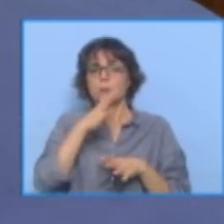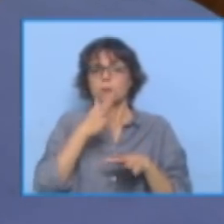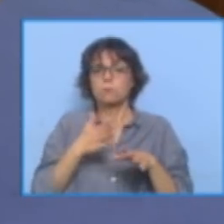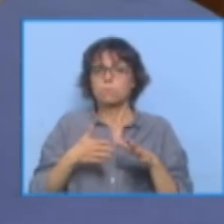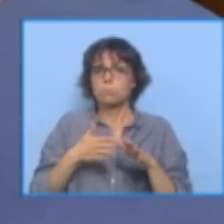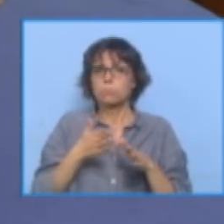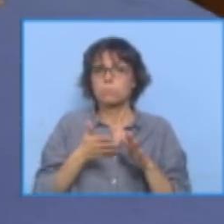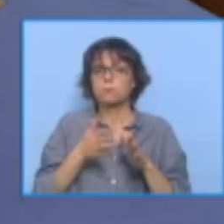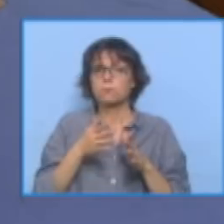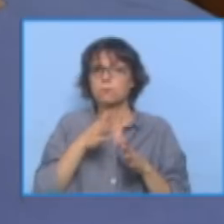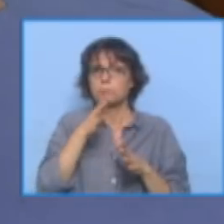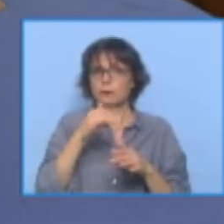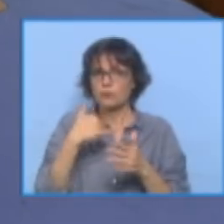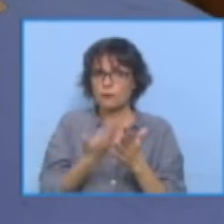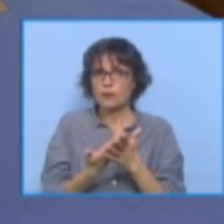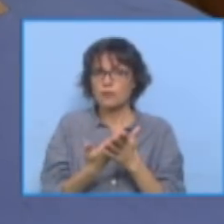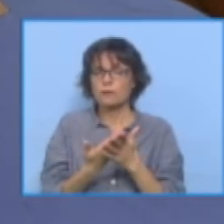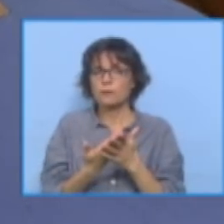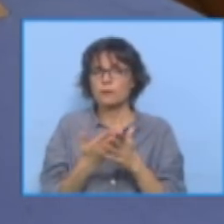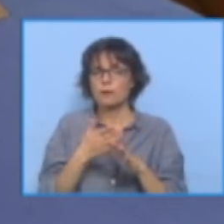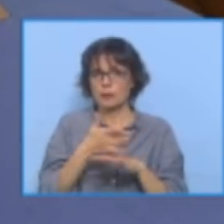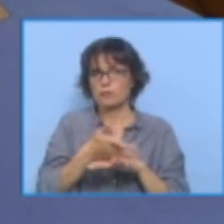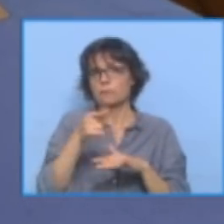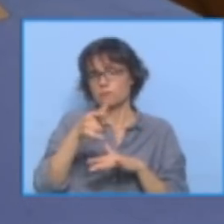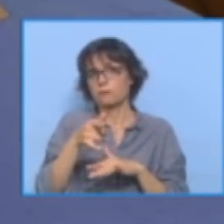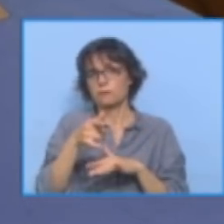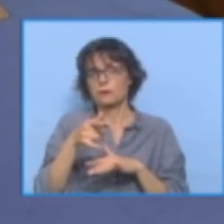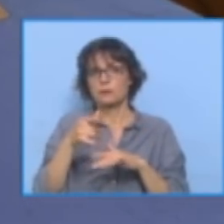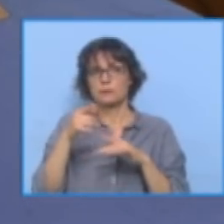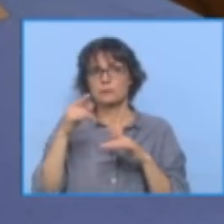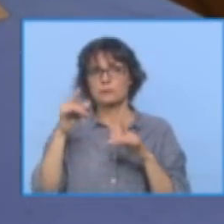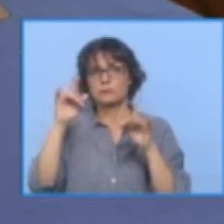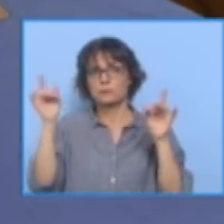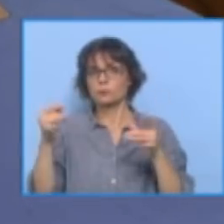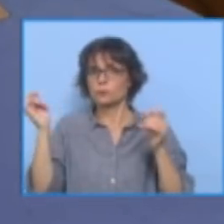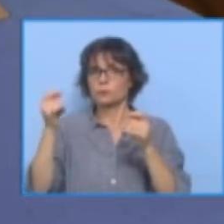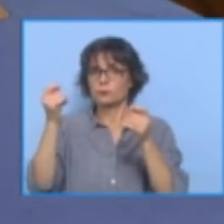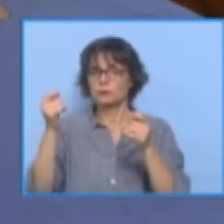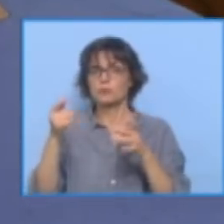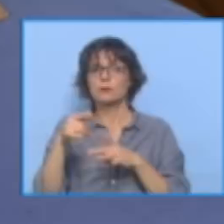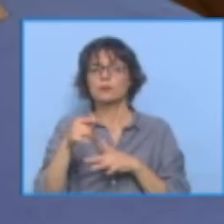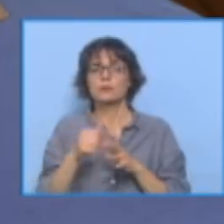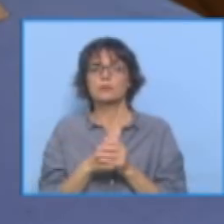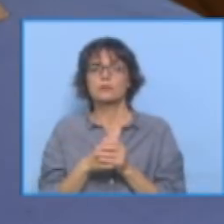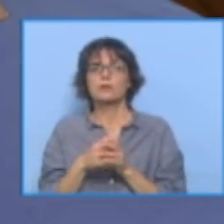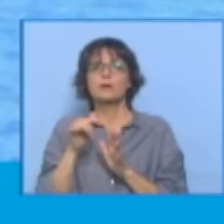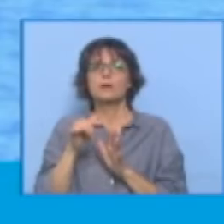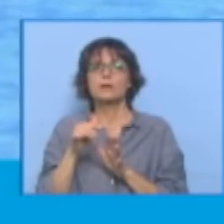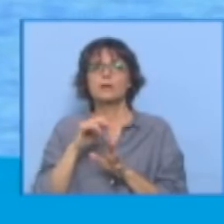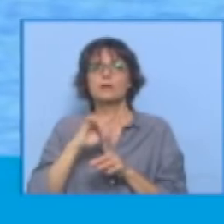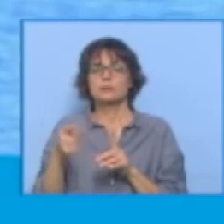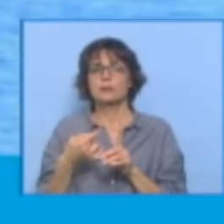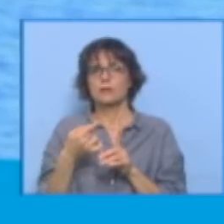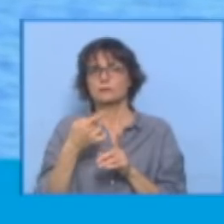dos concertos? No caso, agora, o Gene Verde. Nestes últimos anos, elas perceberam que gostariam também de incidir mais